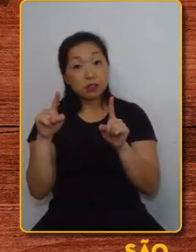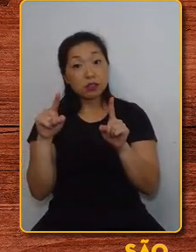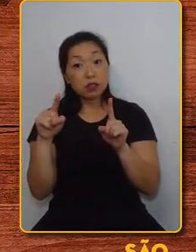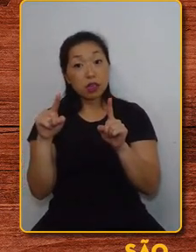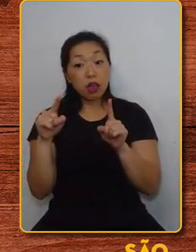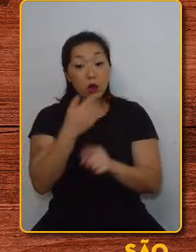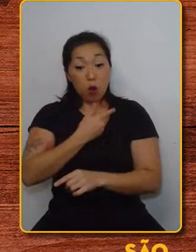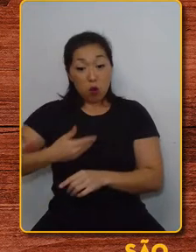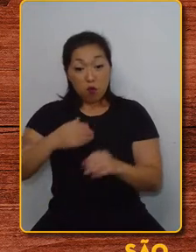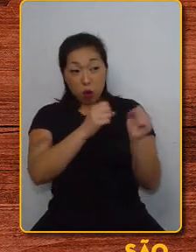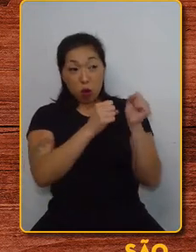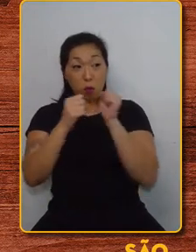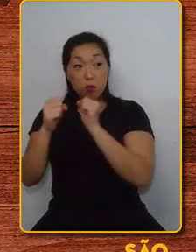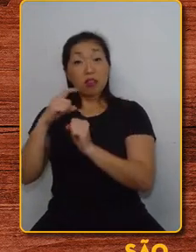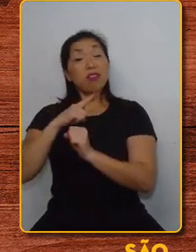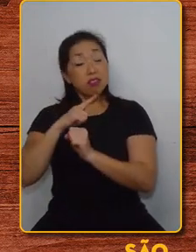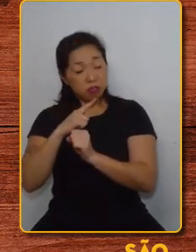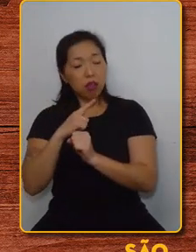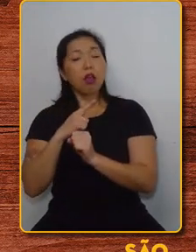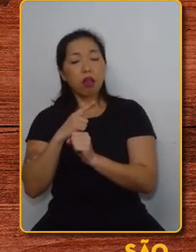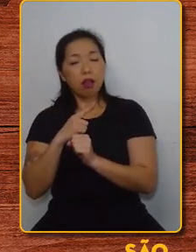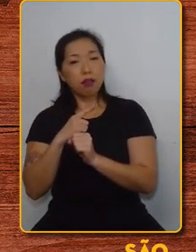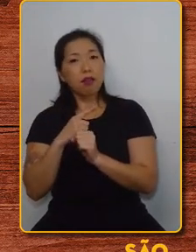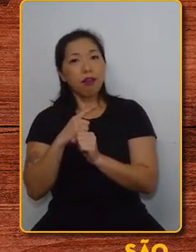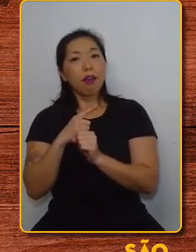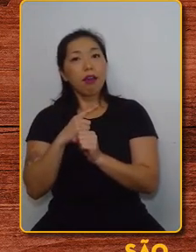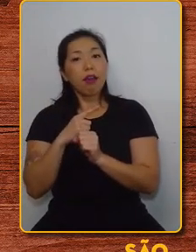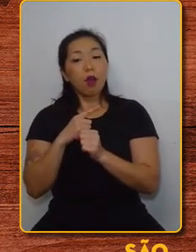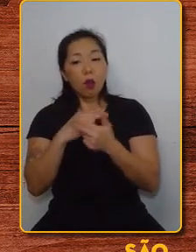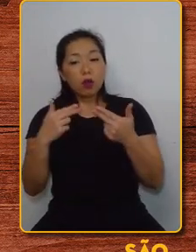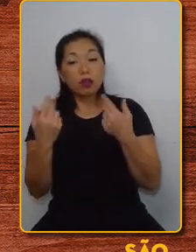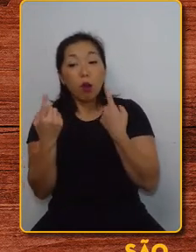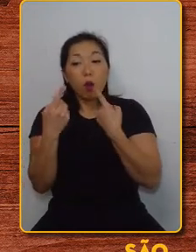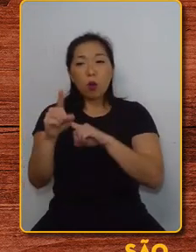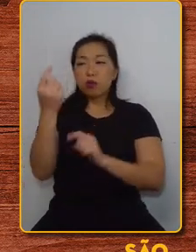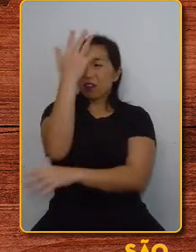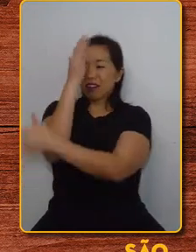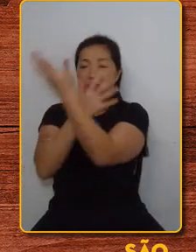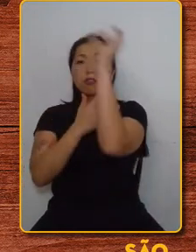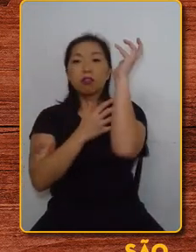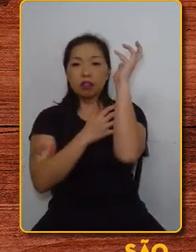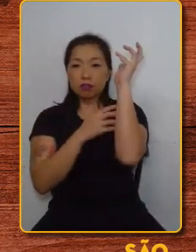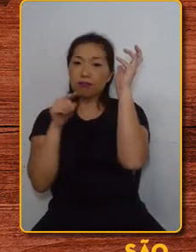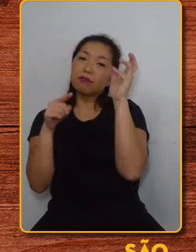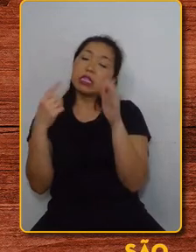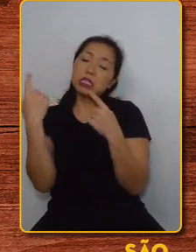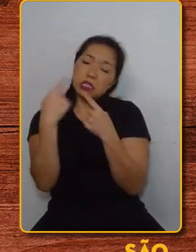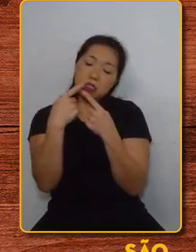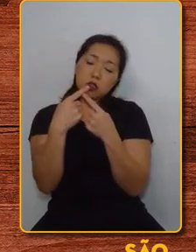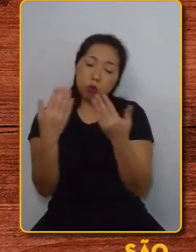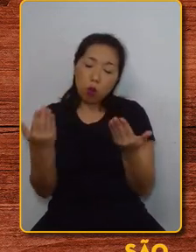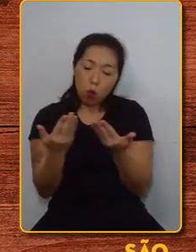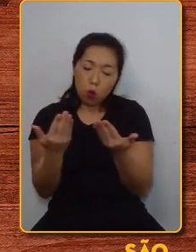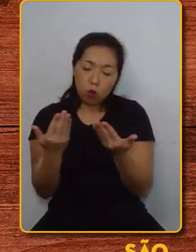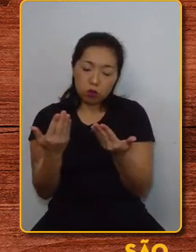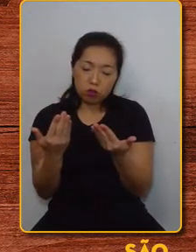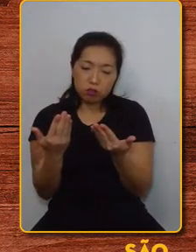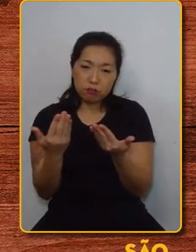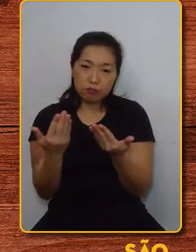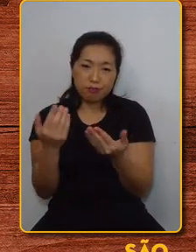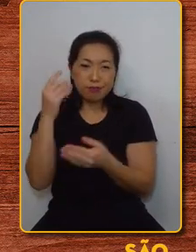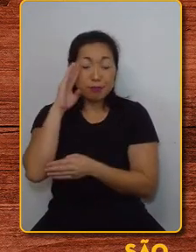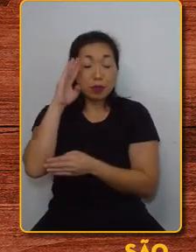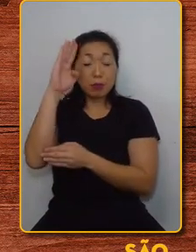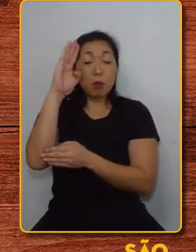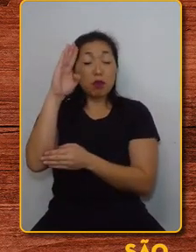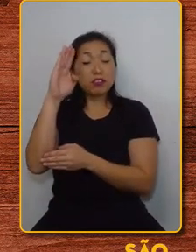produção que se opõe à natureza. Eu acho que nesse tipo, nos dias de hoje, com a crise climática que a gente vive, é